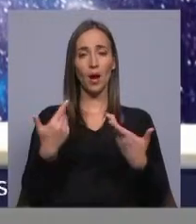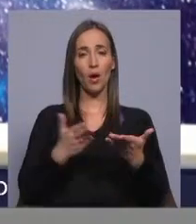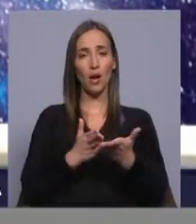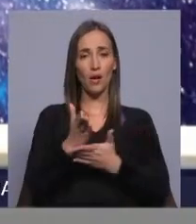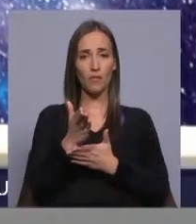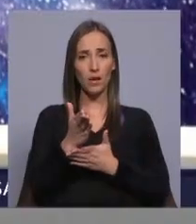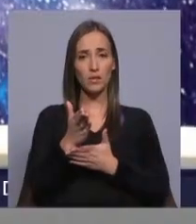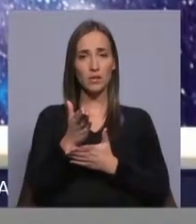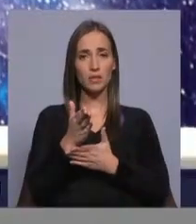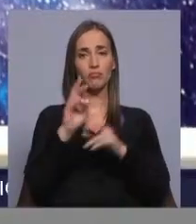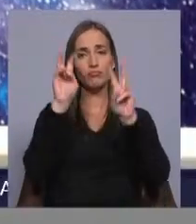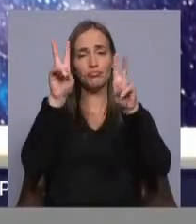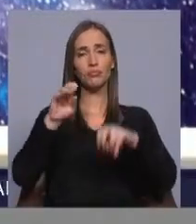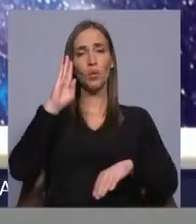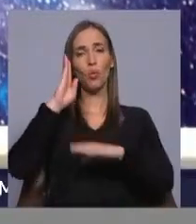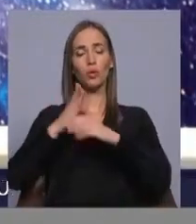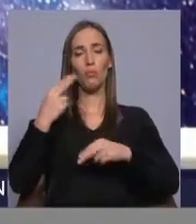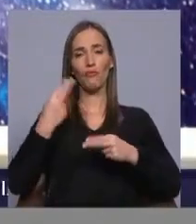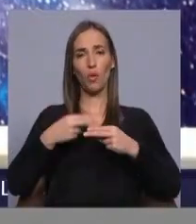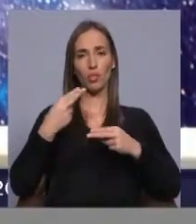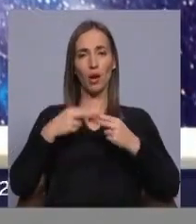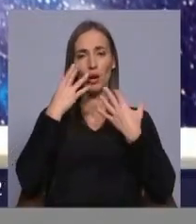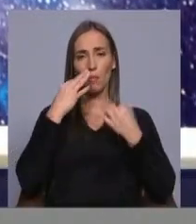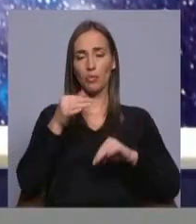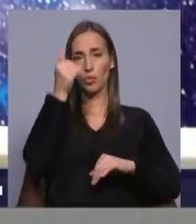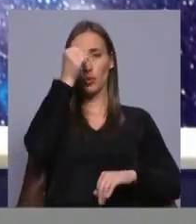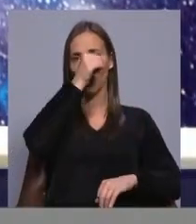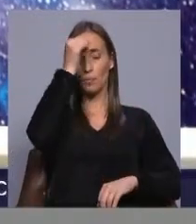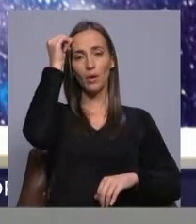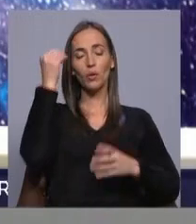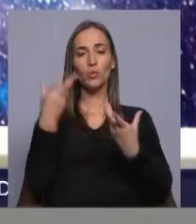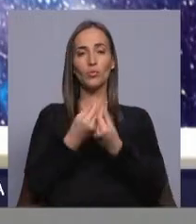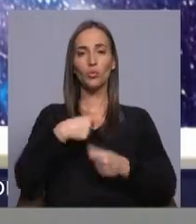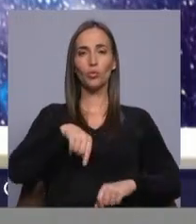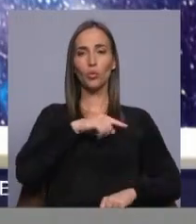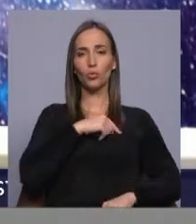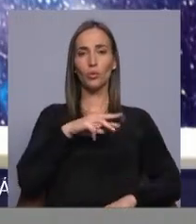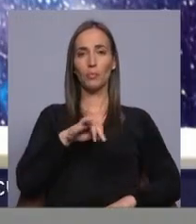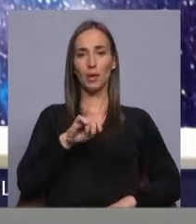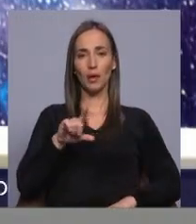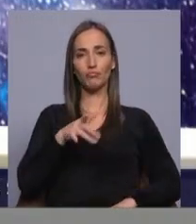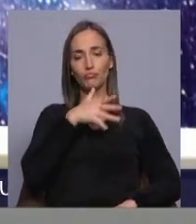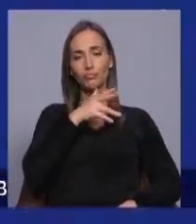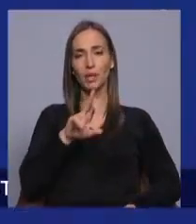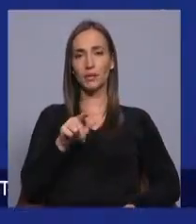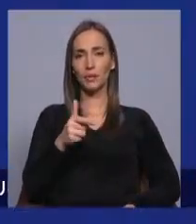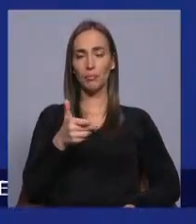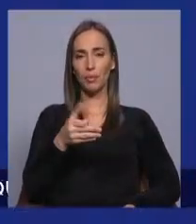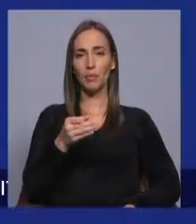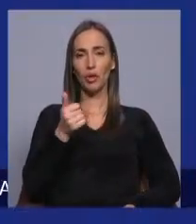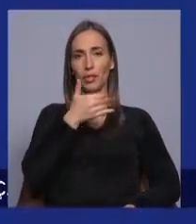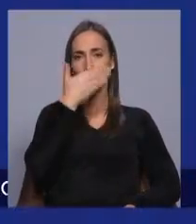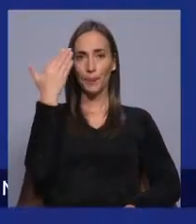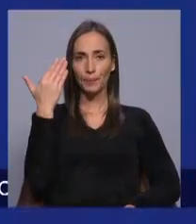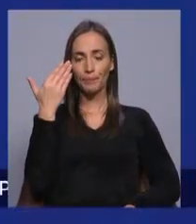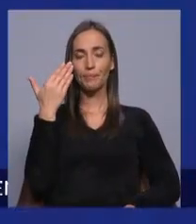Com a rubrica A Última Fronteira habitual ao domingo, está connosco o Miguel Gonçalves, comentador da RTP. Miguel, muito bom dia. Bom